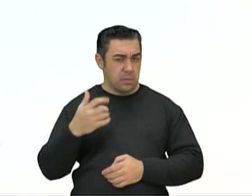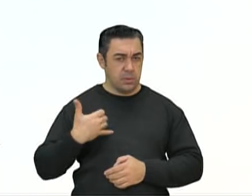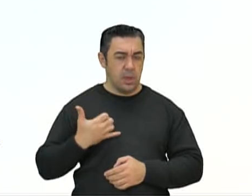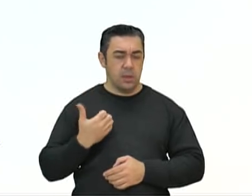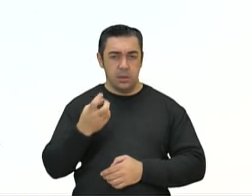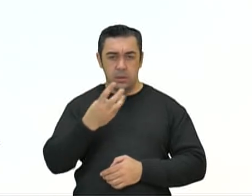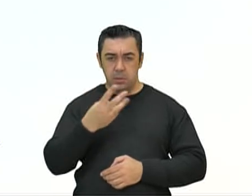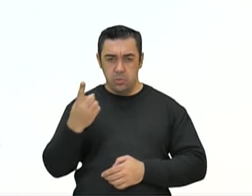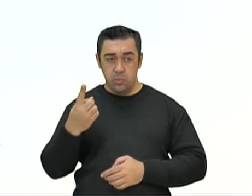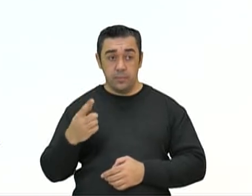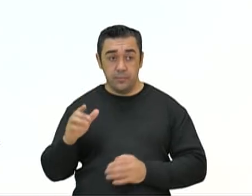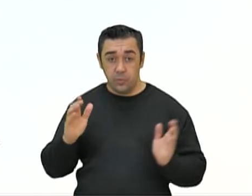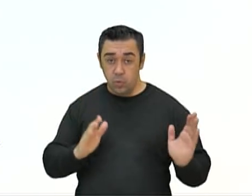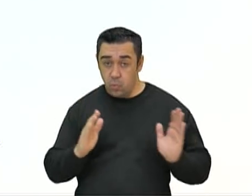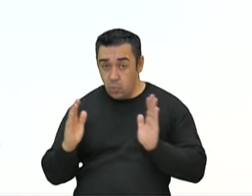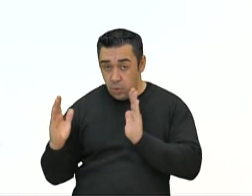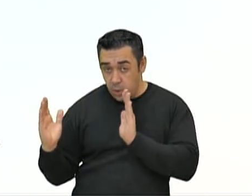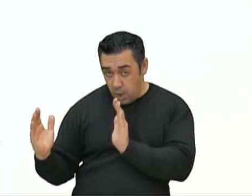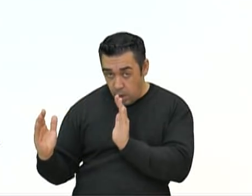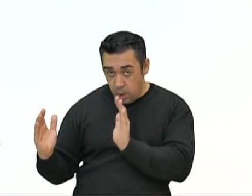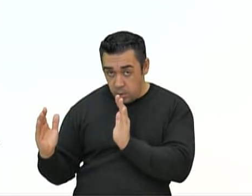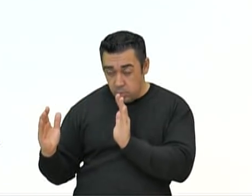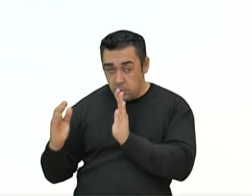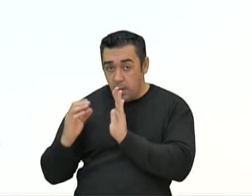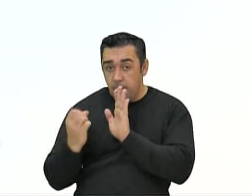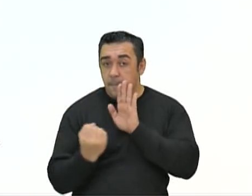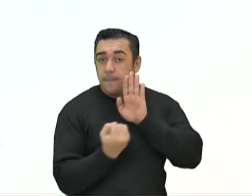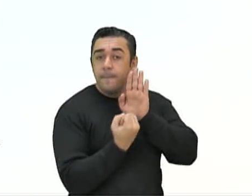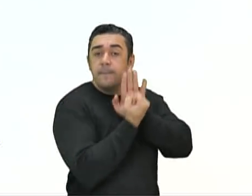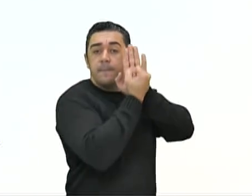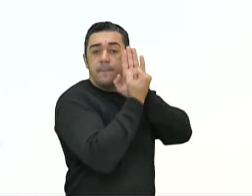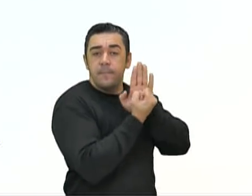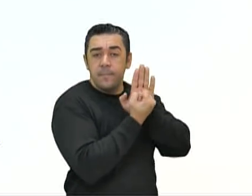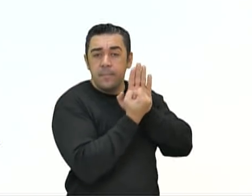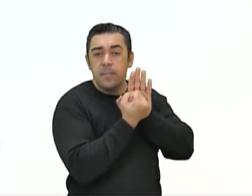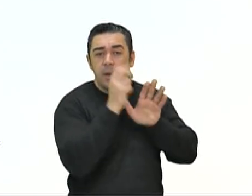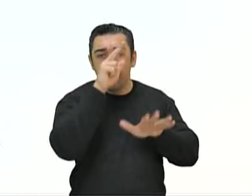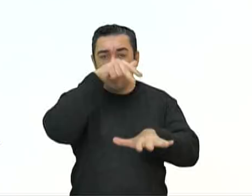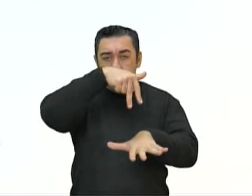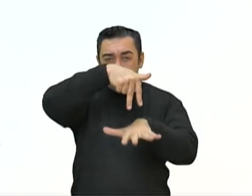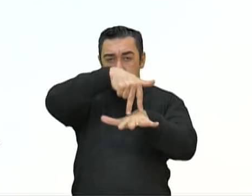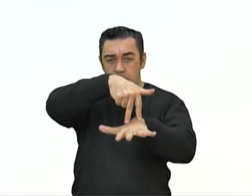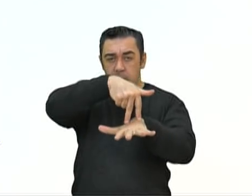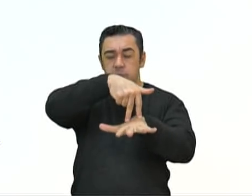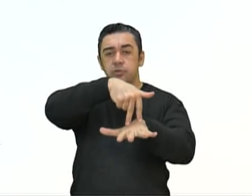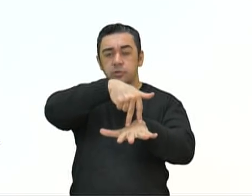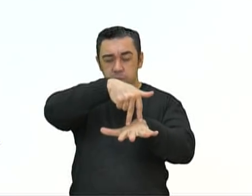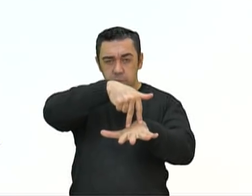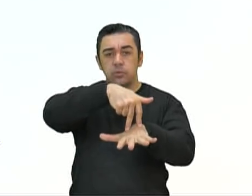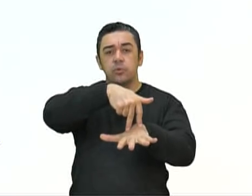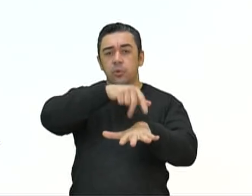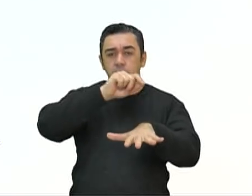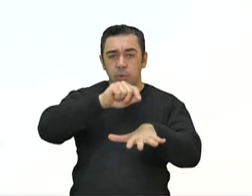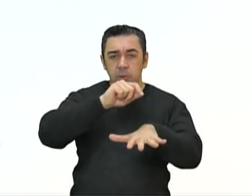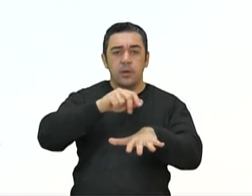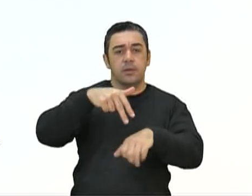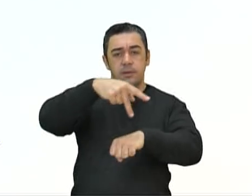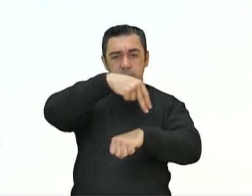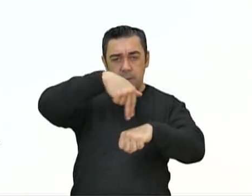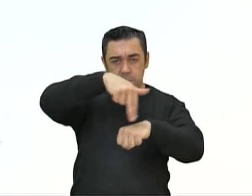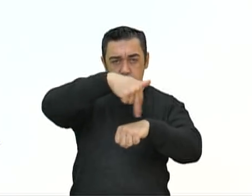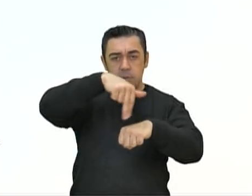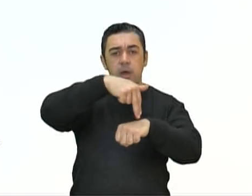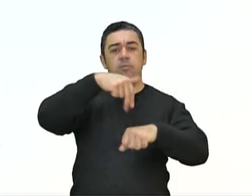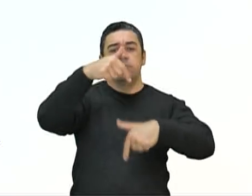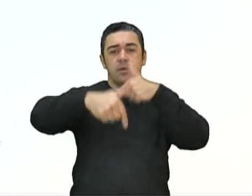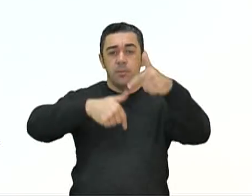Hitler. Do lado direito, o emblema do Partido Nacional Socialista dos Trabalhadores Alemães.